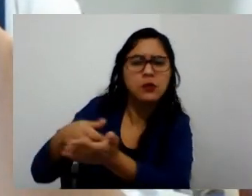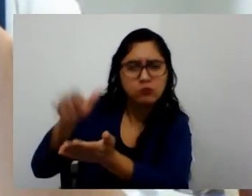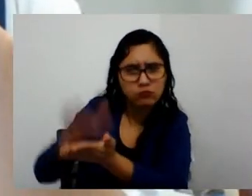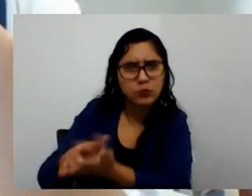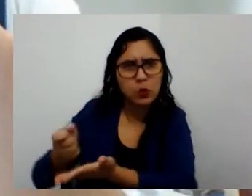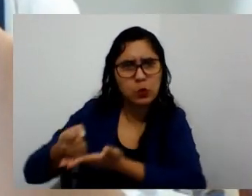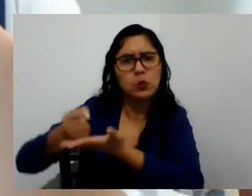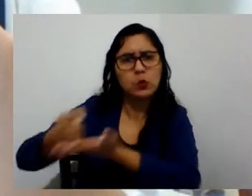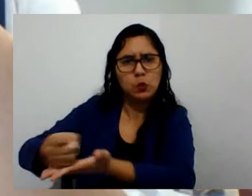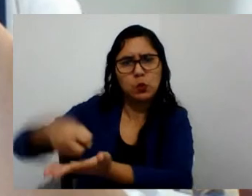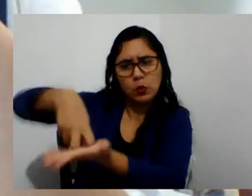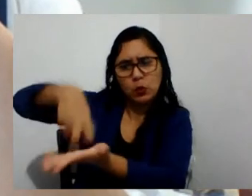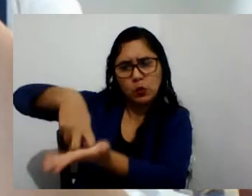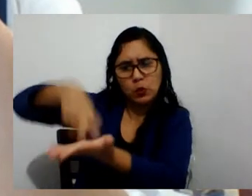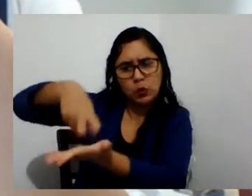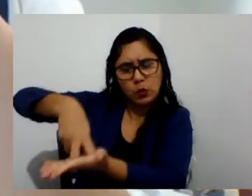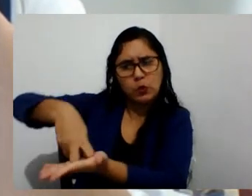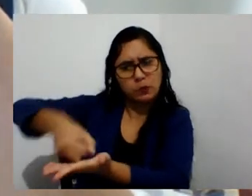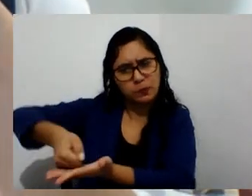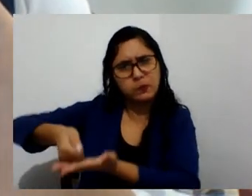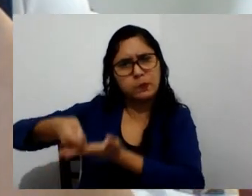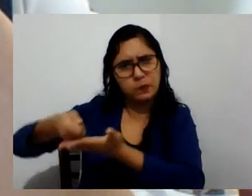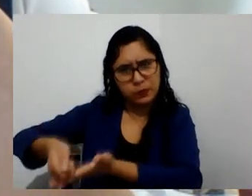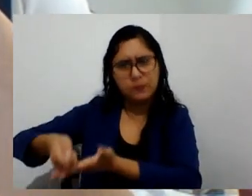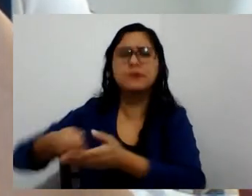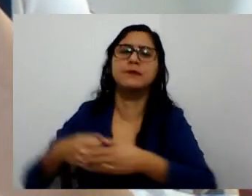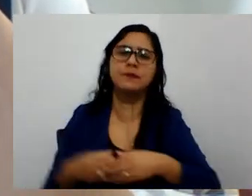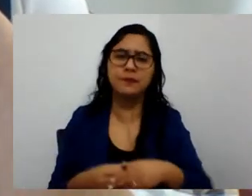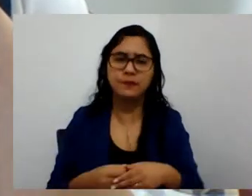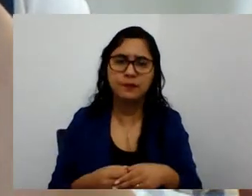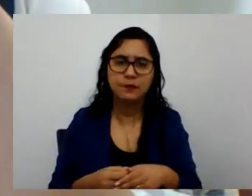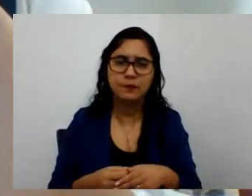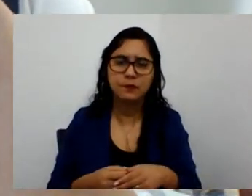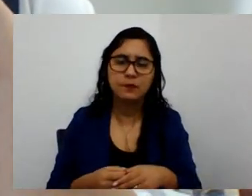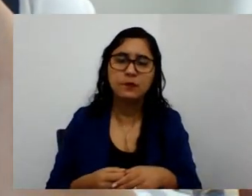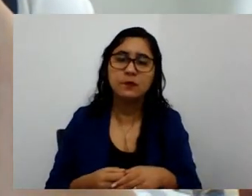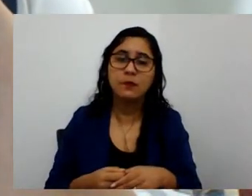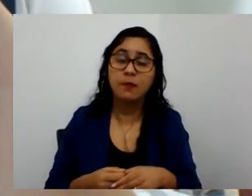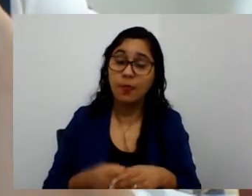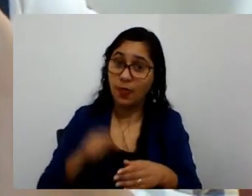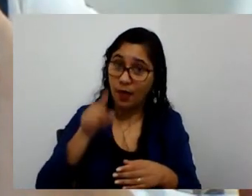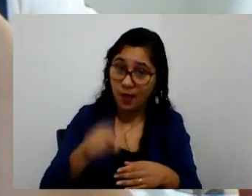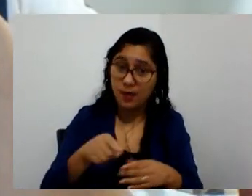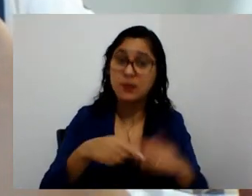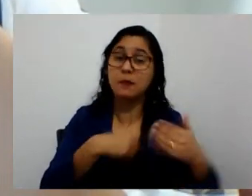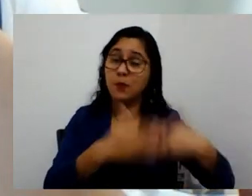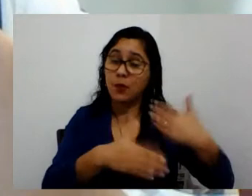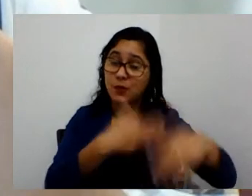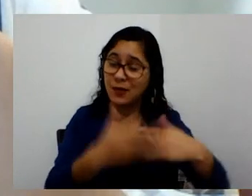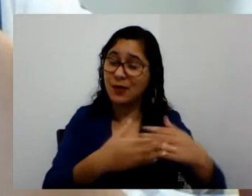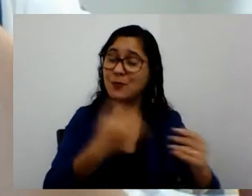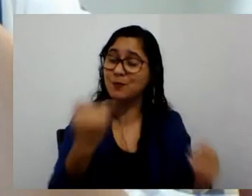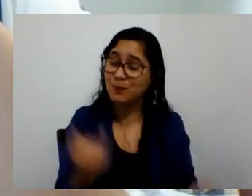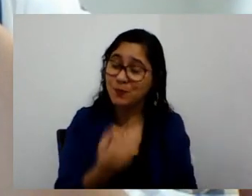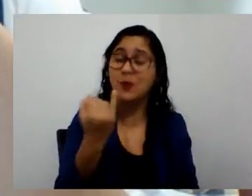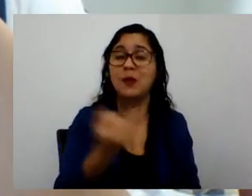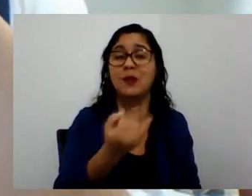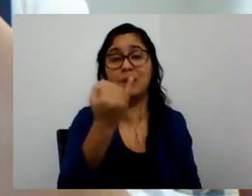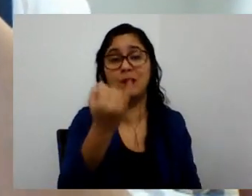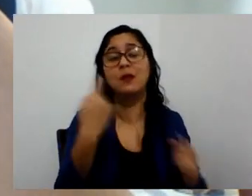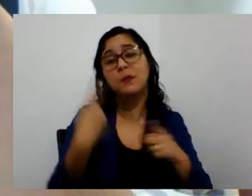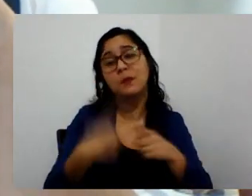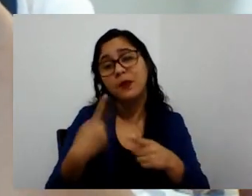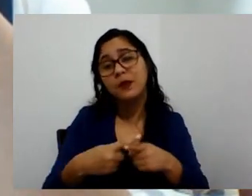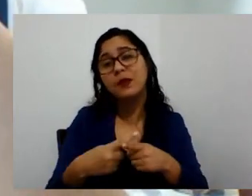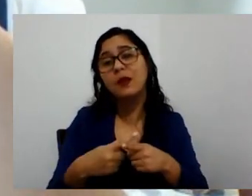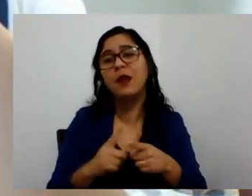rigorosas, né? Então, acreditamos que esse é um processo fundamental, até porque nós temos